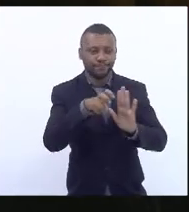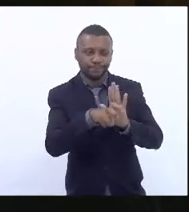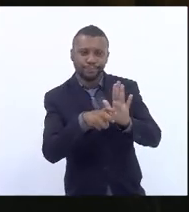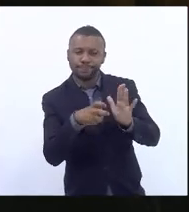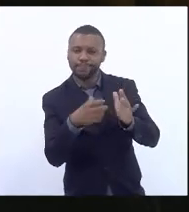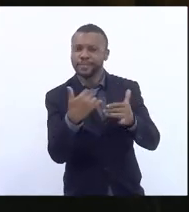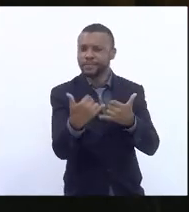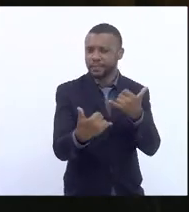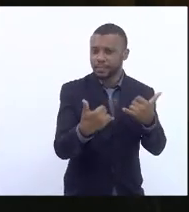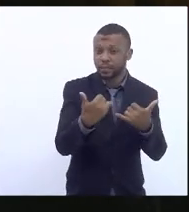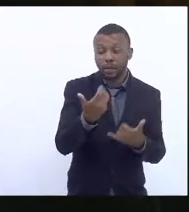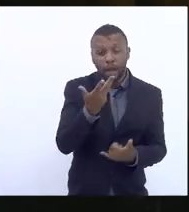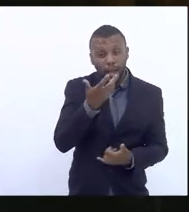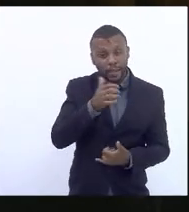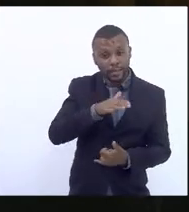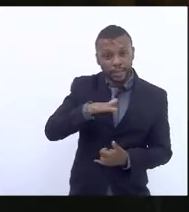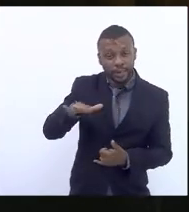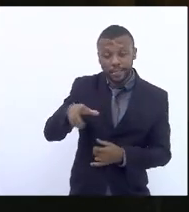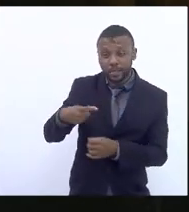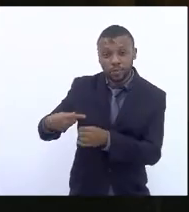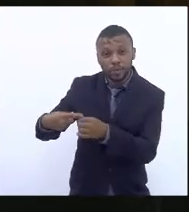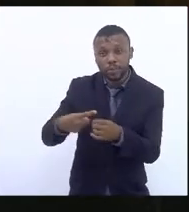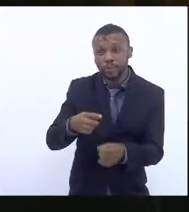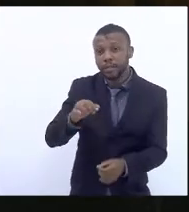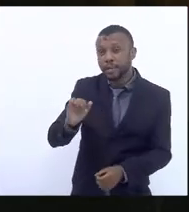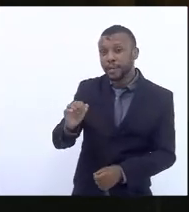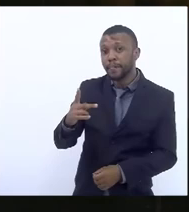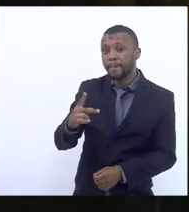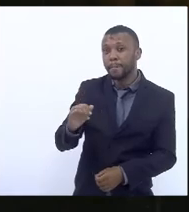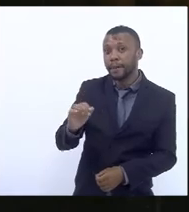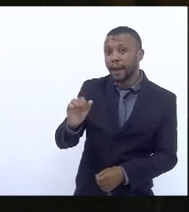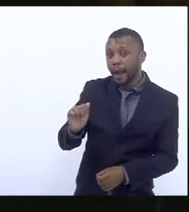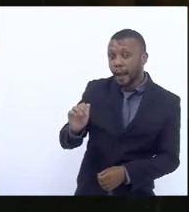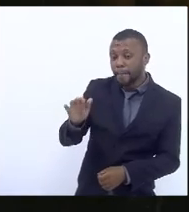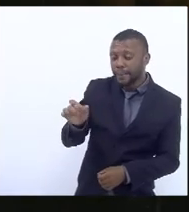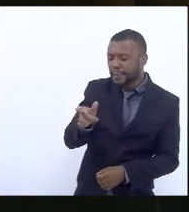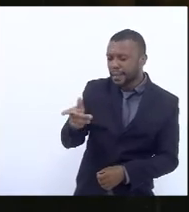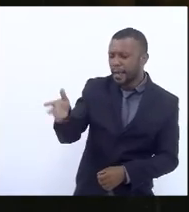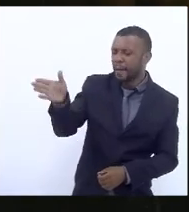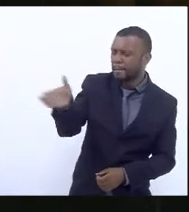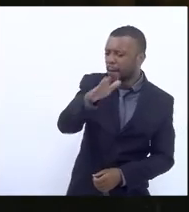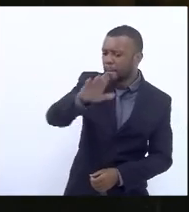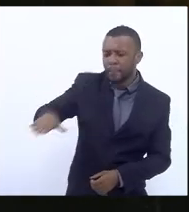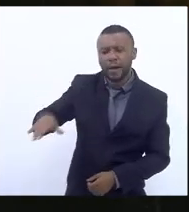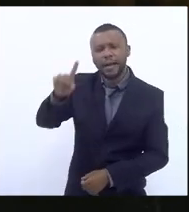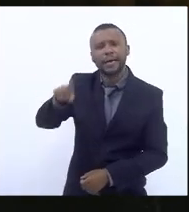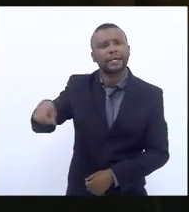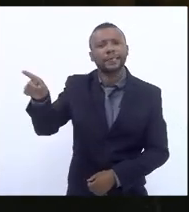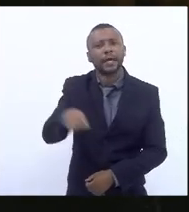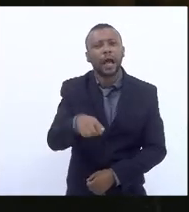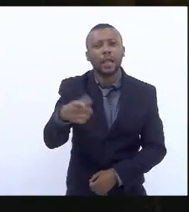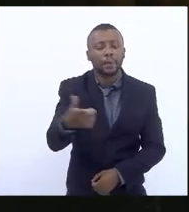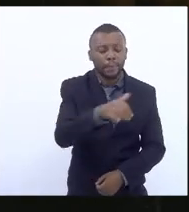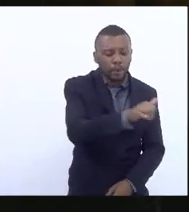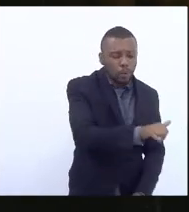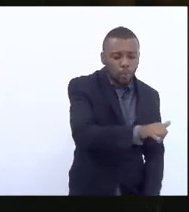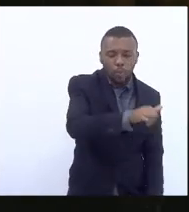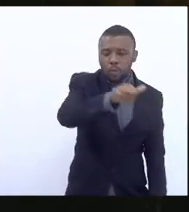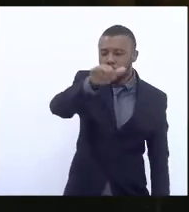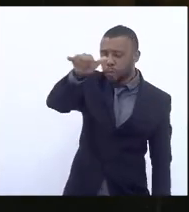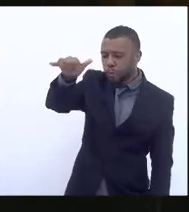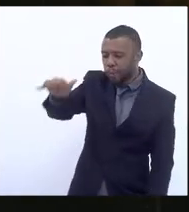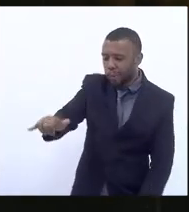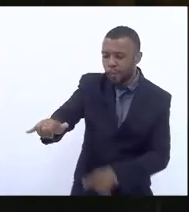crianças de Ipiabas, para colocar essa ideia louca da cabeça dele de colocar um avião ali.